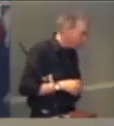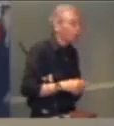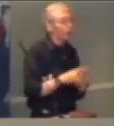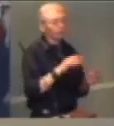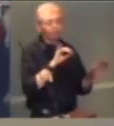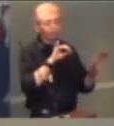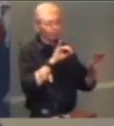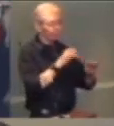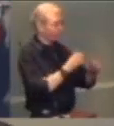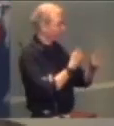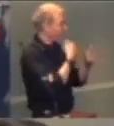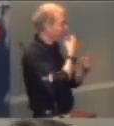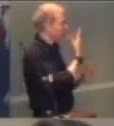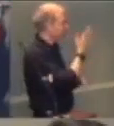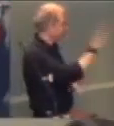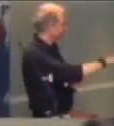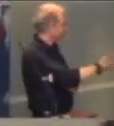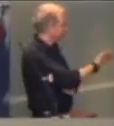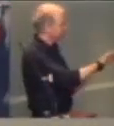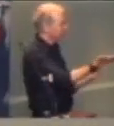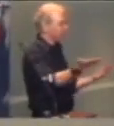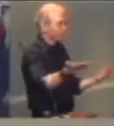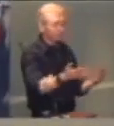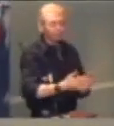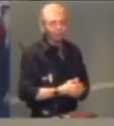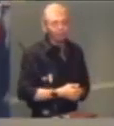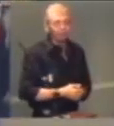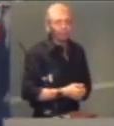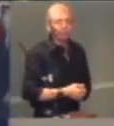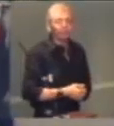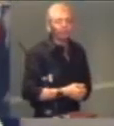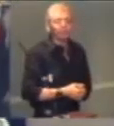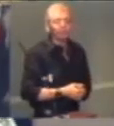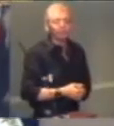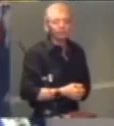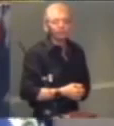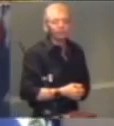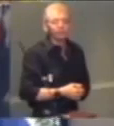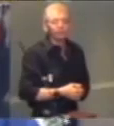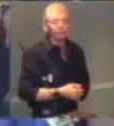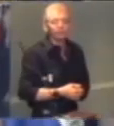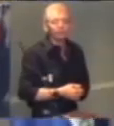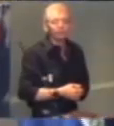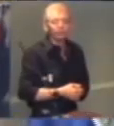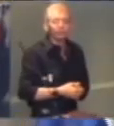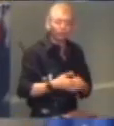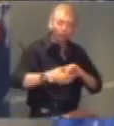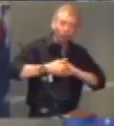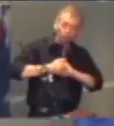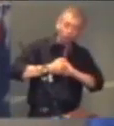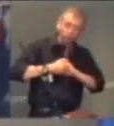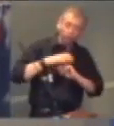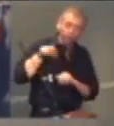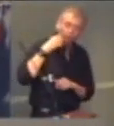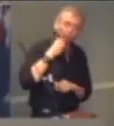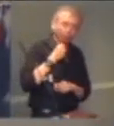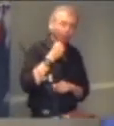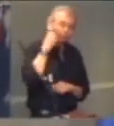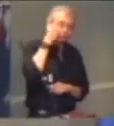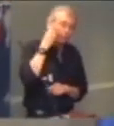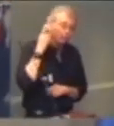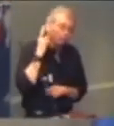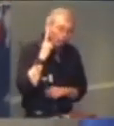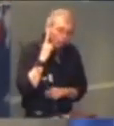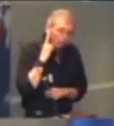Oi boa tarde a todos certo eh cumprimento o senador